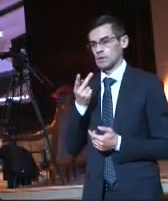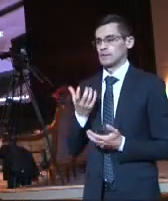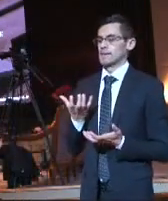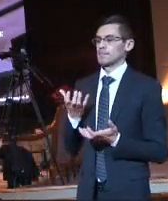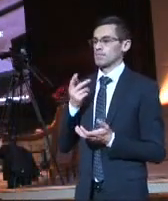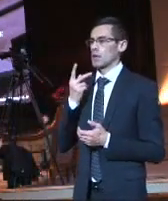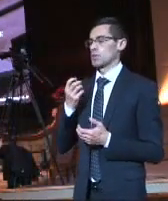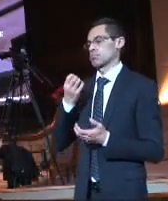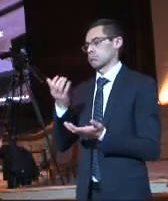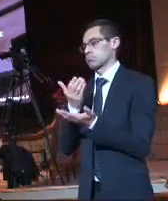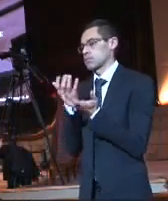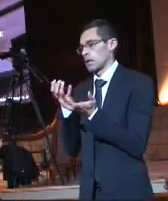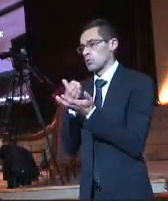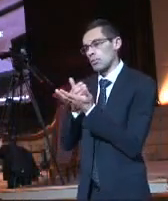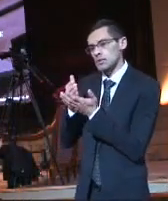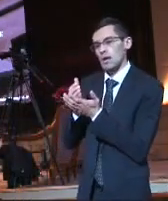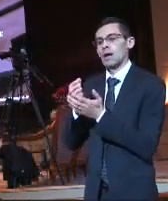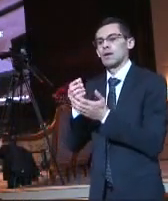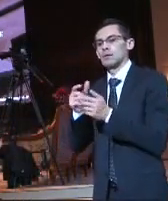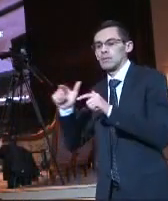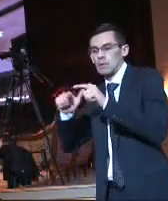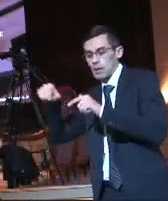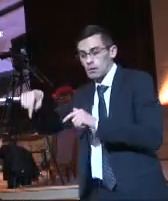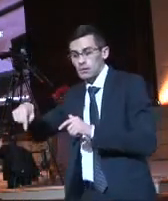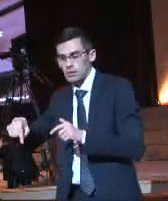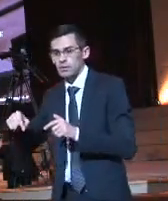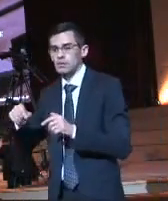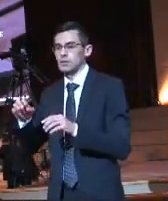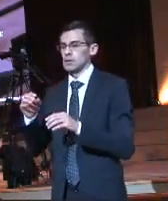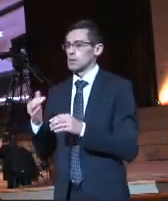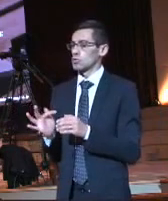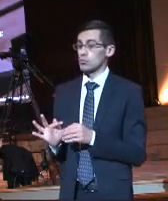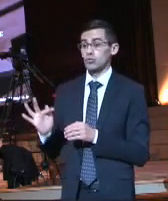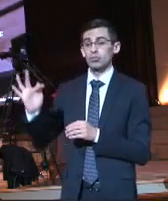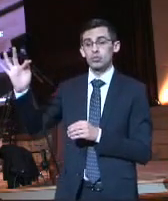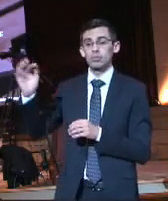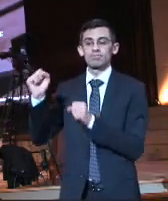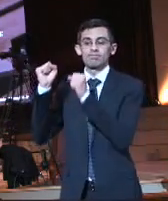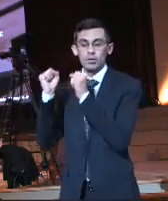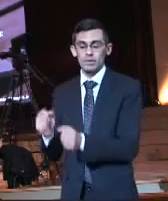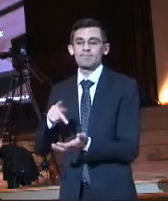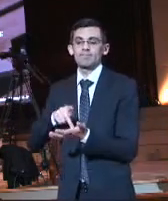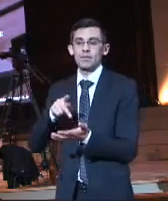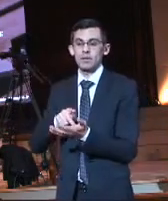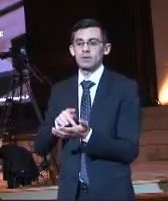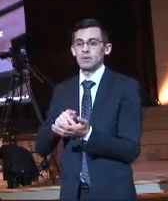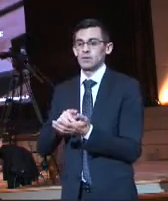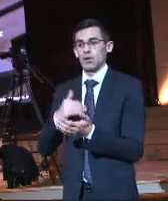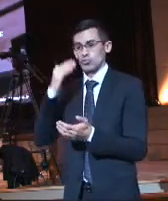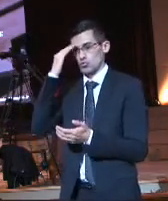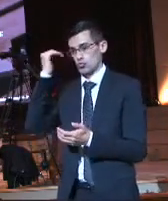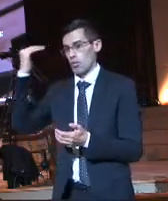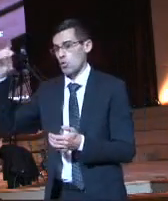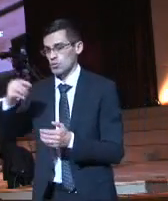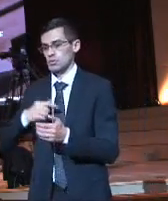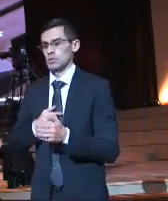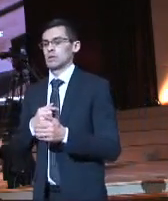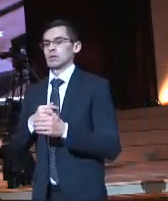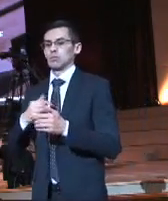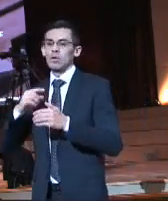de começar o meu estágio aqui, né, e quem sabe poder ter sucesso na carreira. Muito